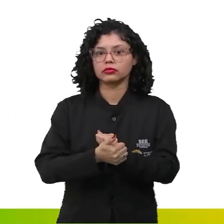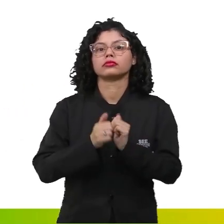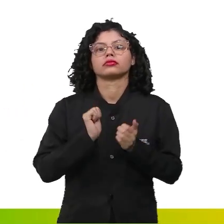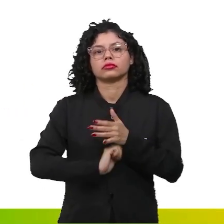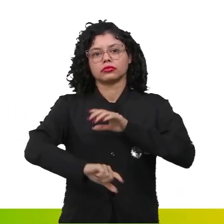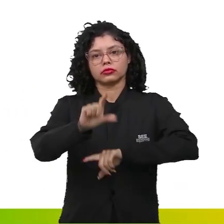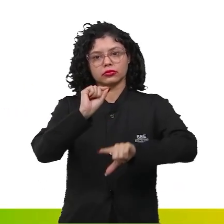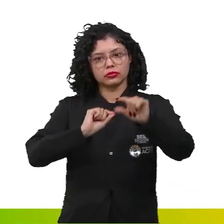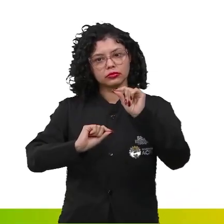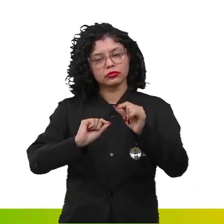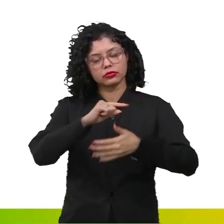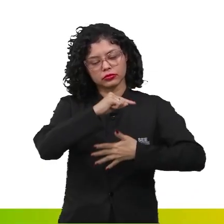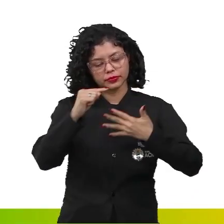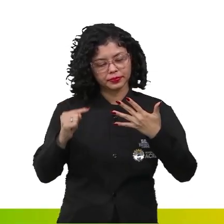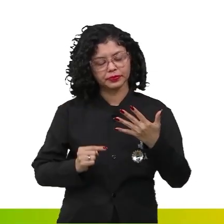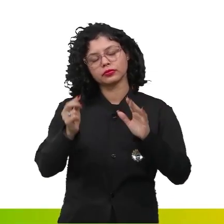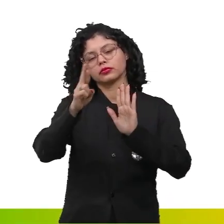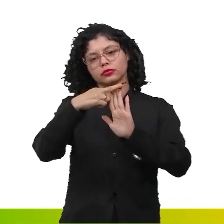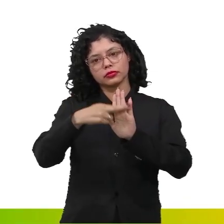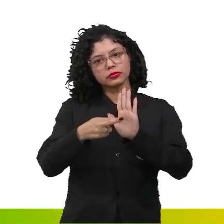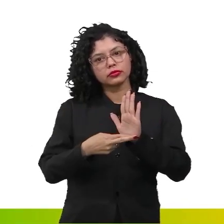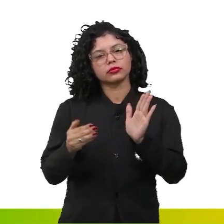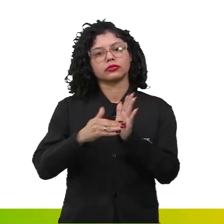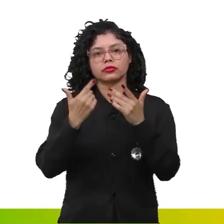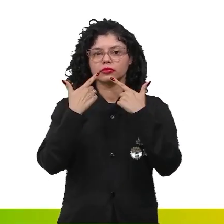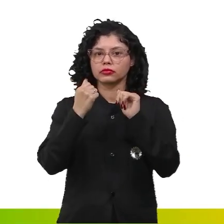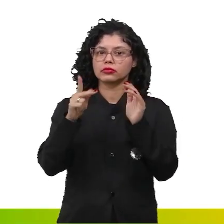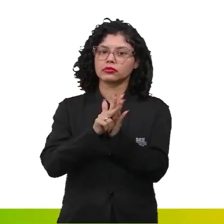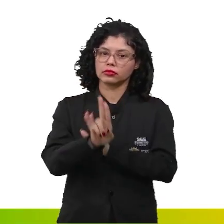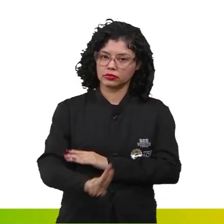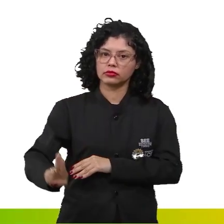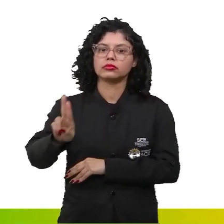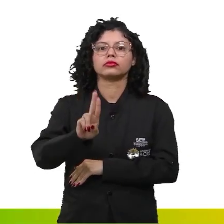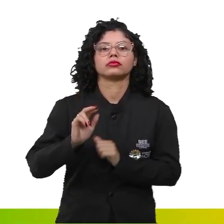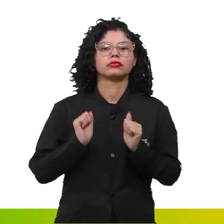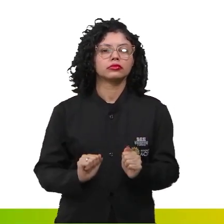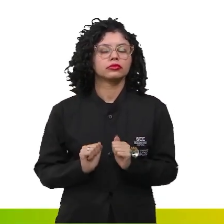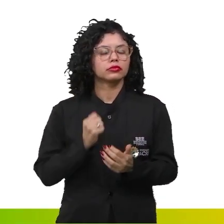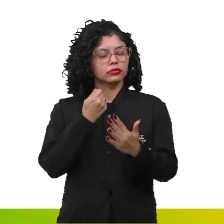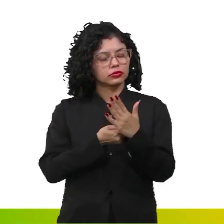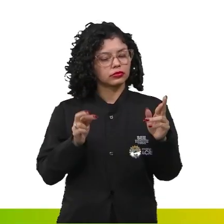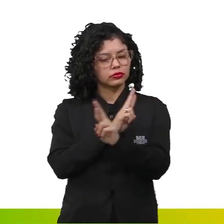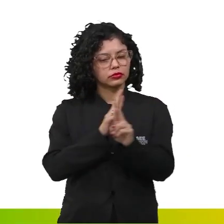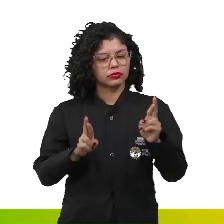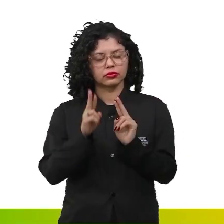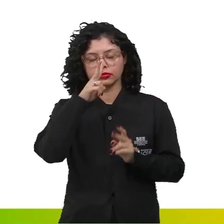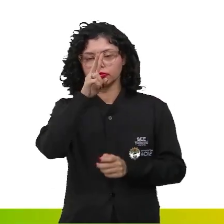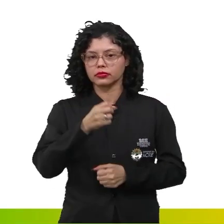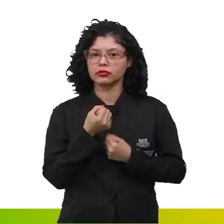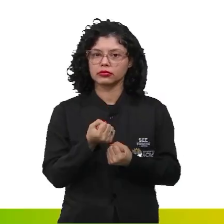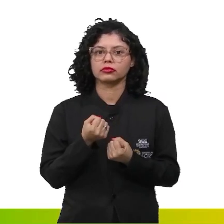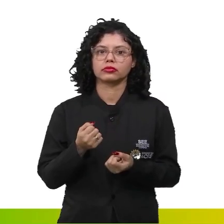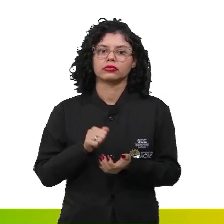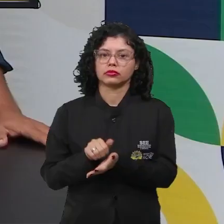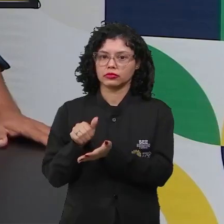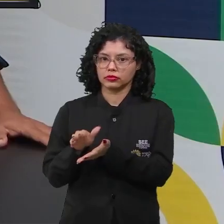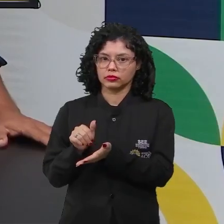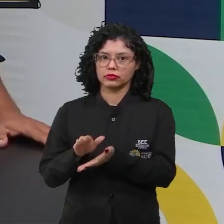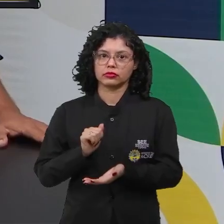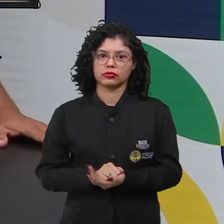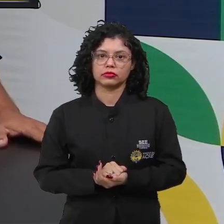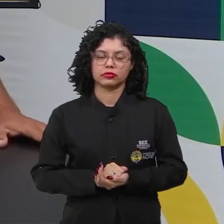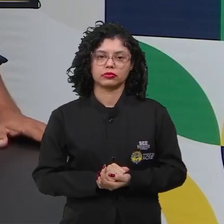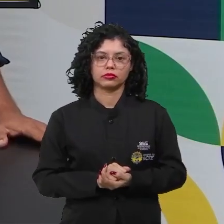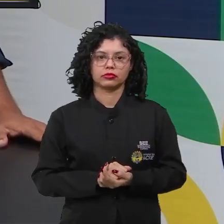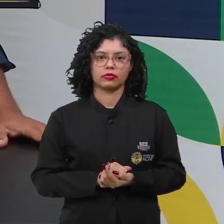escolha das modalidades, as regras e até a linguagem utilizada podem reforçar relações de poder e exclusões. Aqui